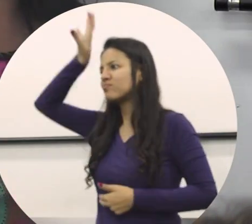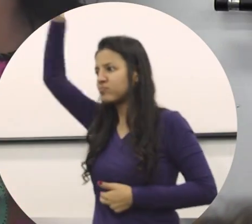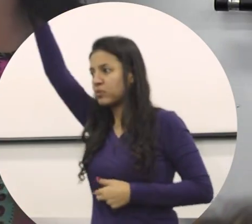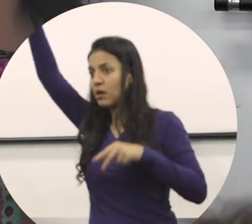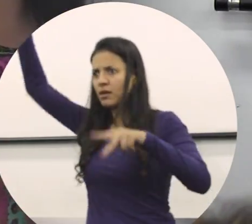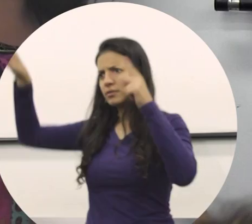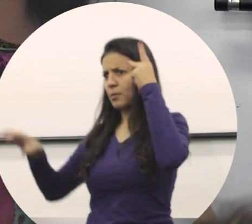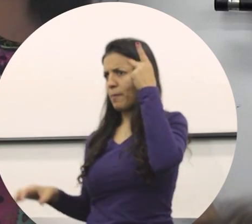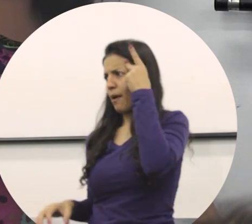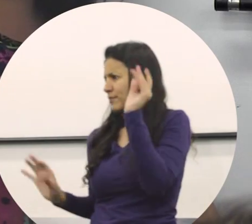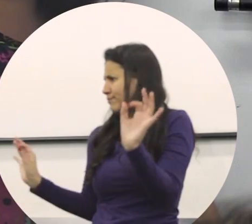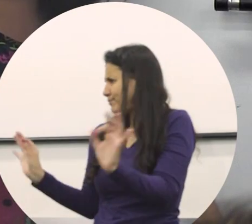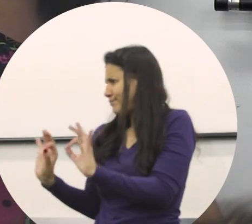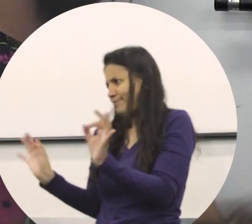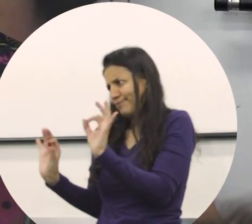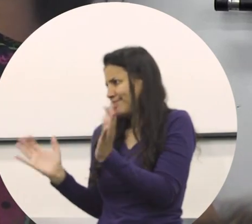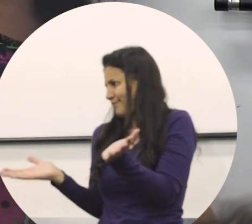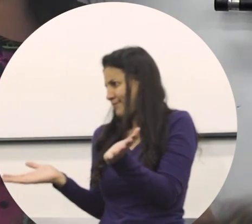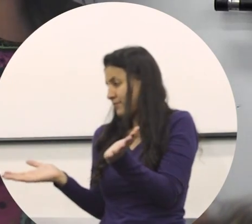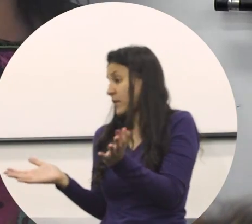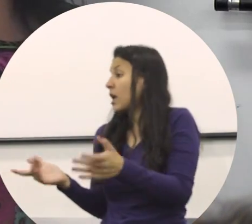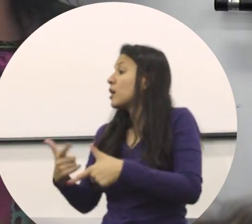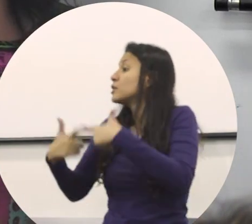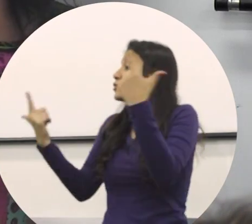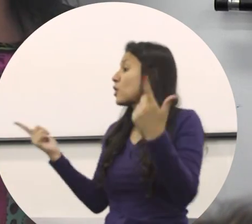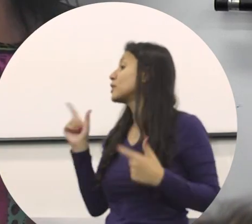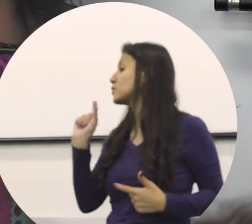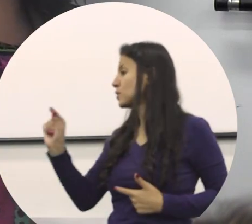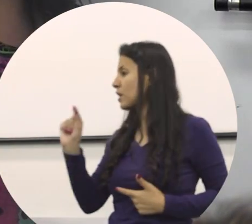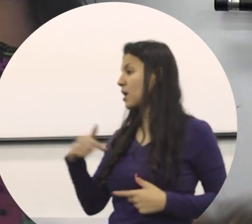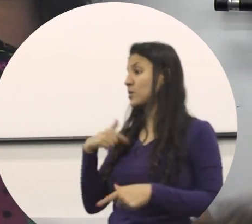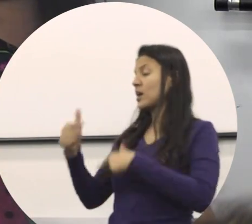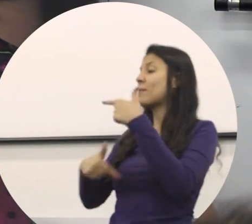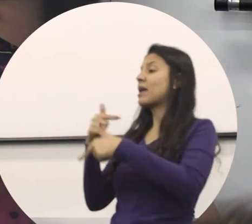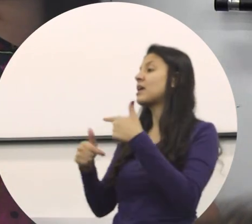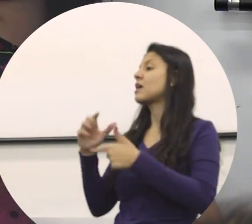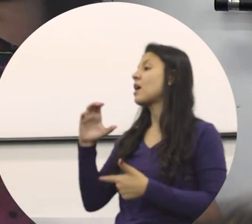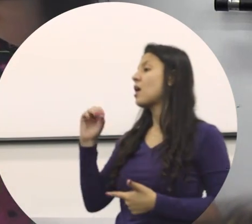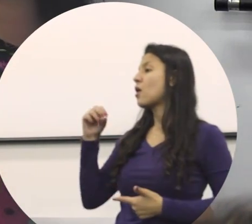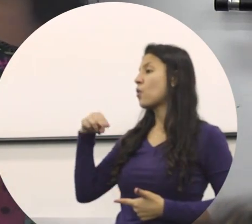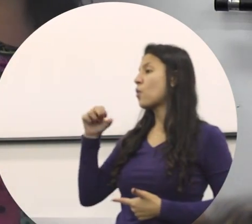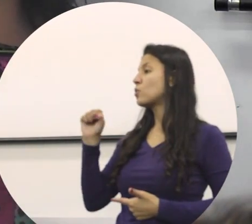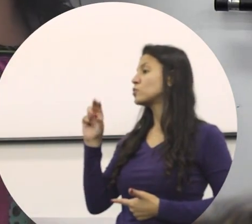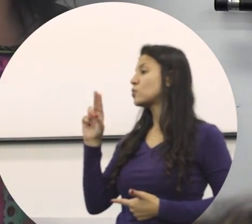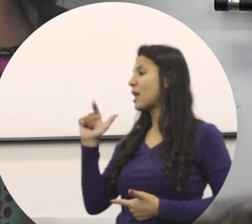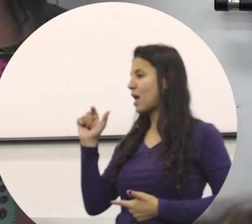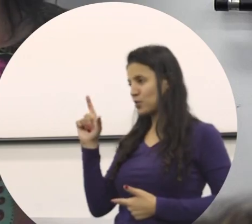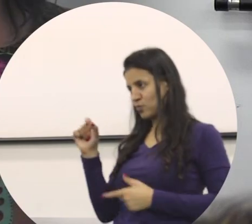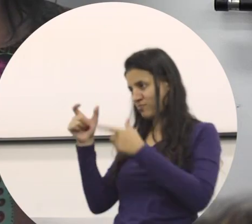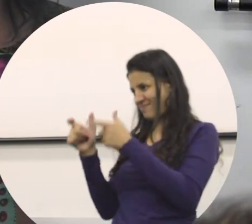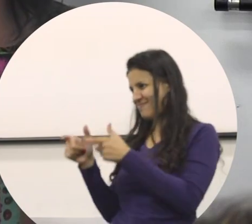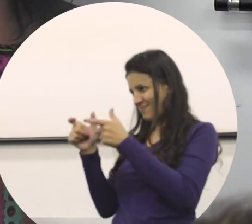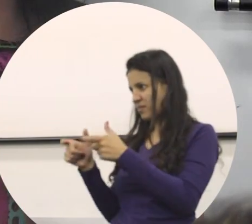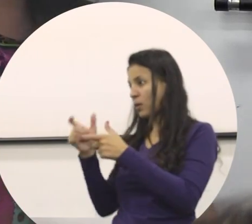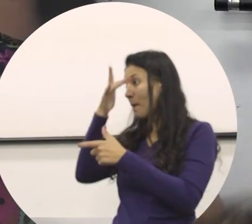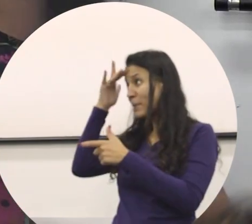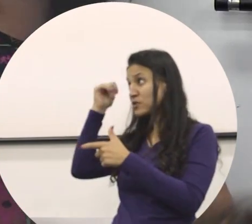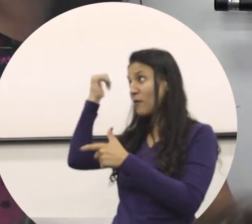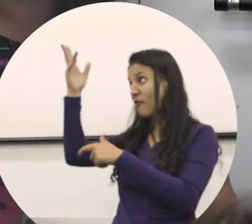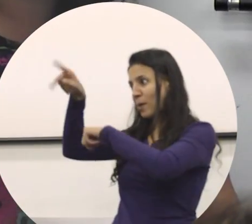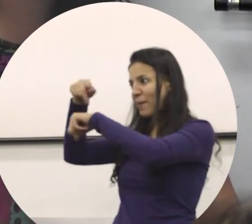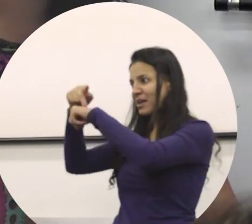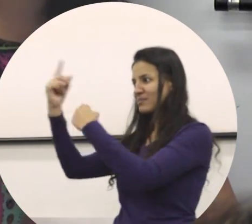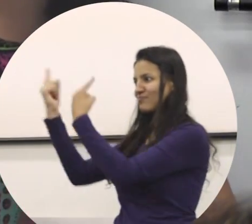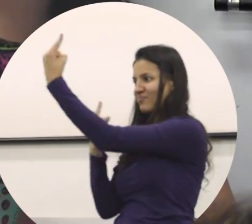sem condições. A minha sorte é que eu trabalhei no consulado, dando aula de português para estrangeiros. Então, eu